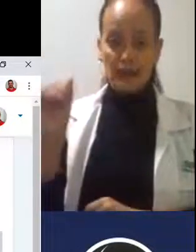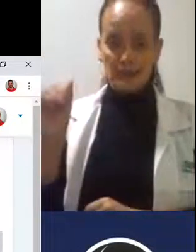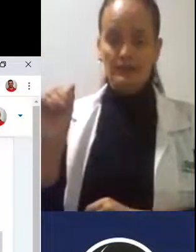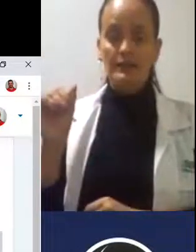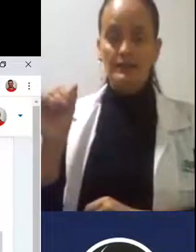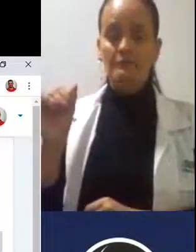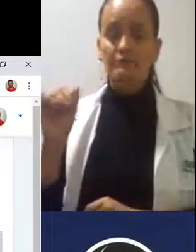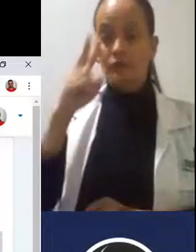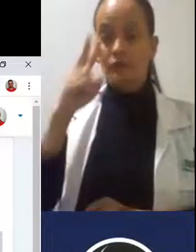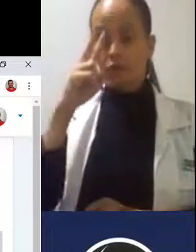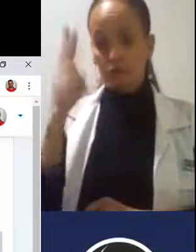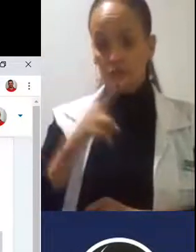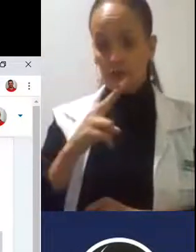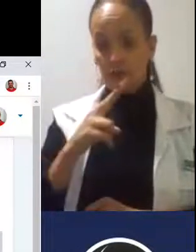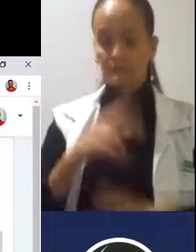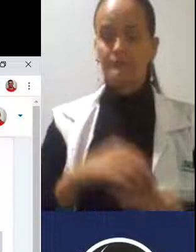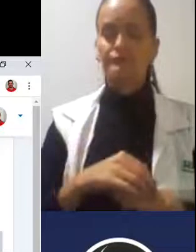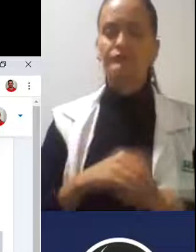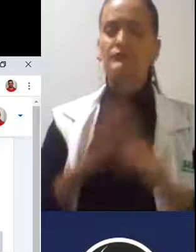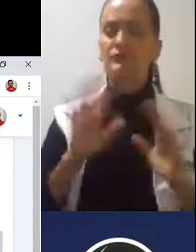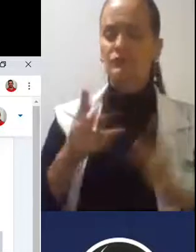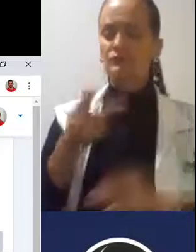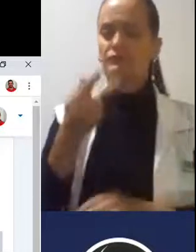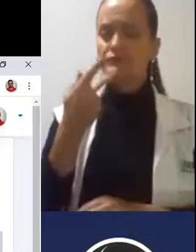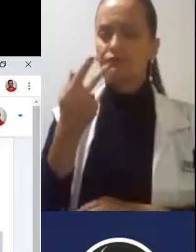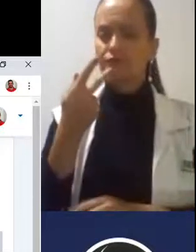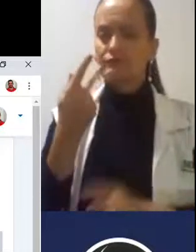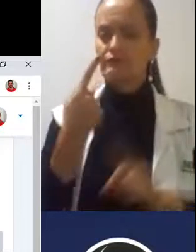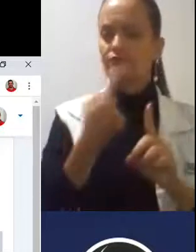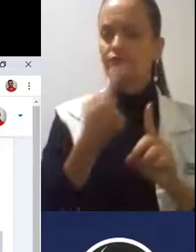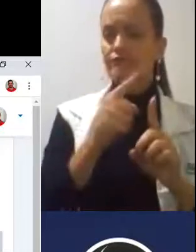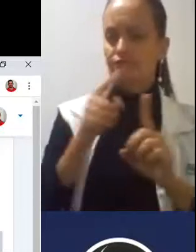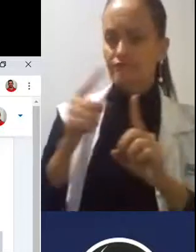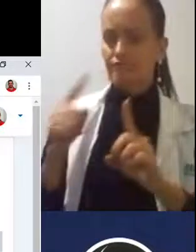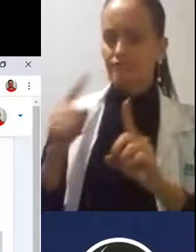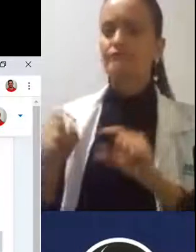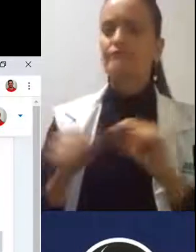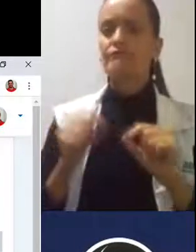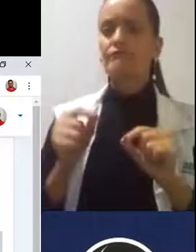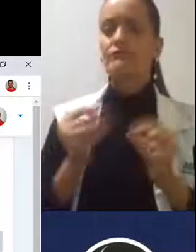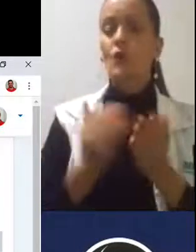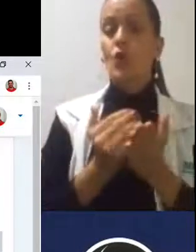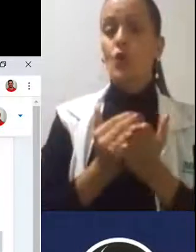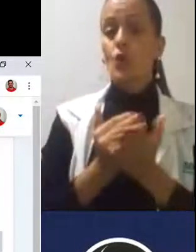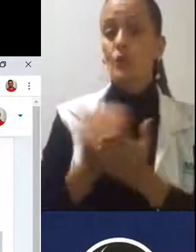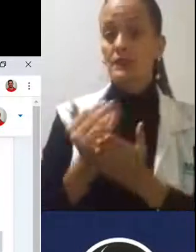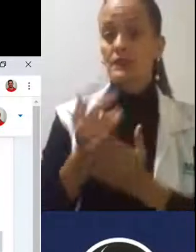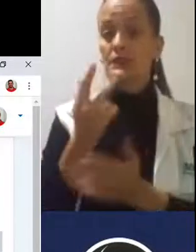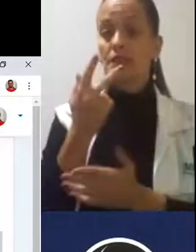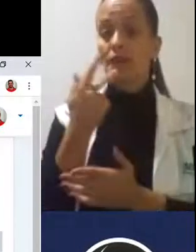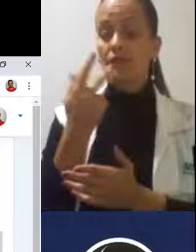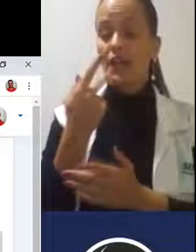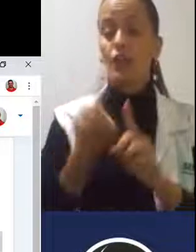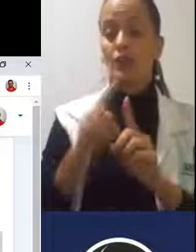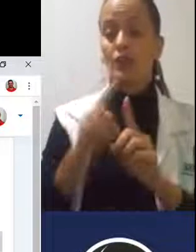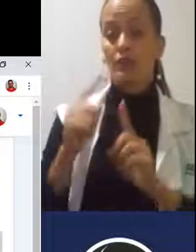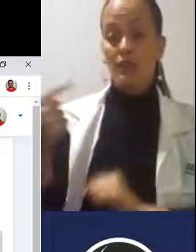Então, aqui, ó, a gente já tinha comentado, né, do desafio 1, começamos a comentar também do desafio 2, né, a